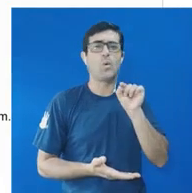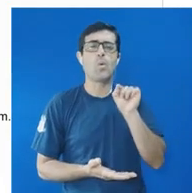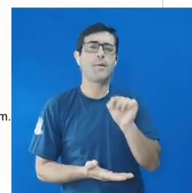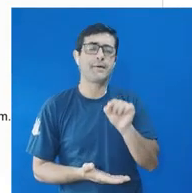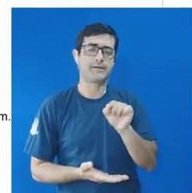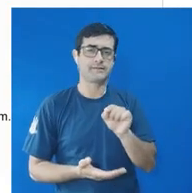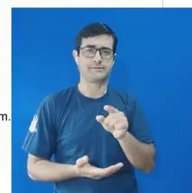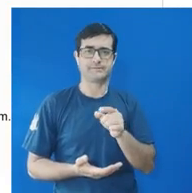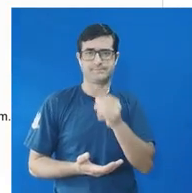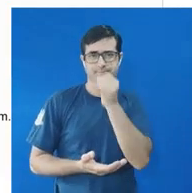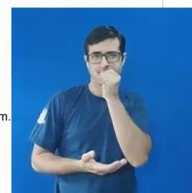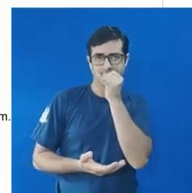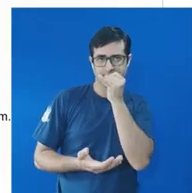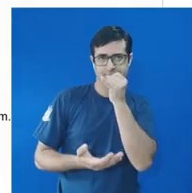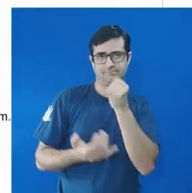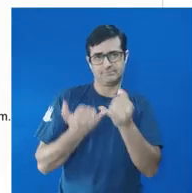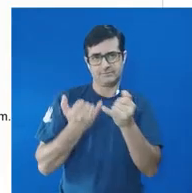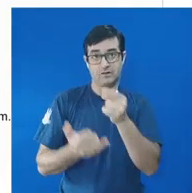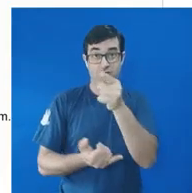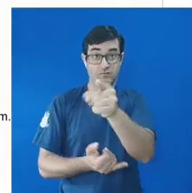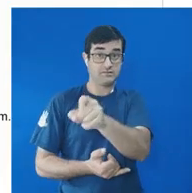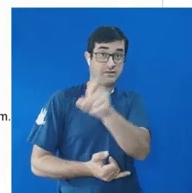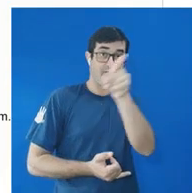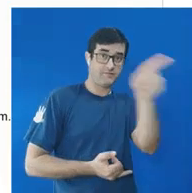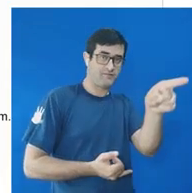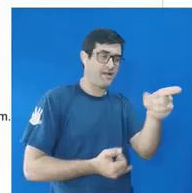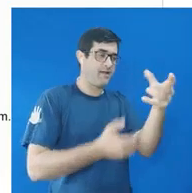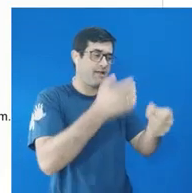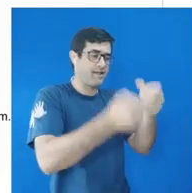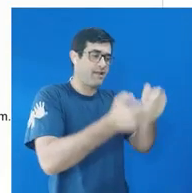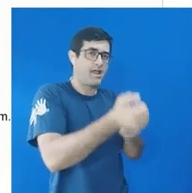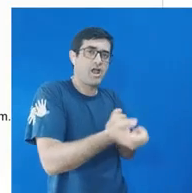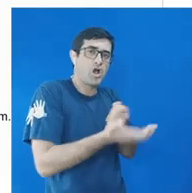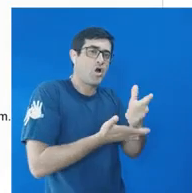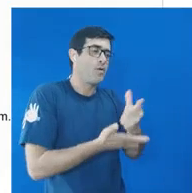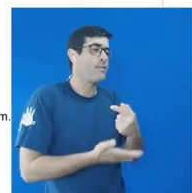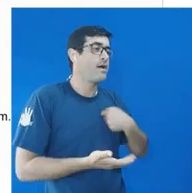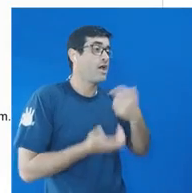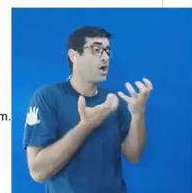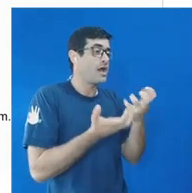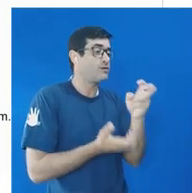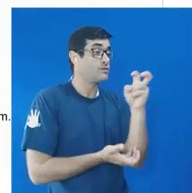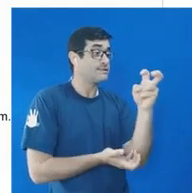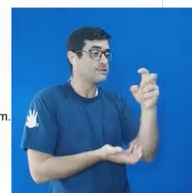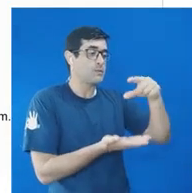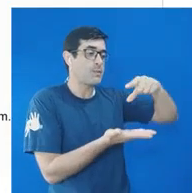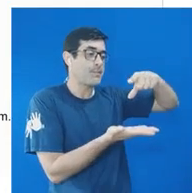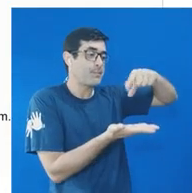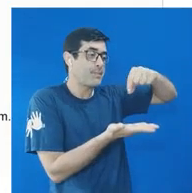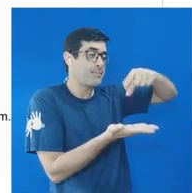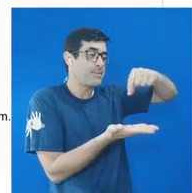comprar leite, por exemplo, a gente não vai lá e pede me vê 5 gotas de leite ou